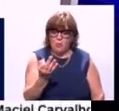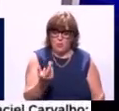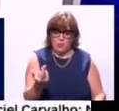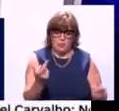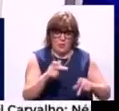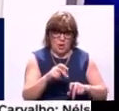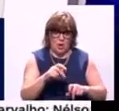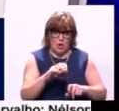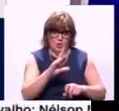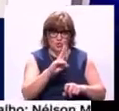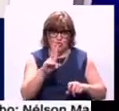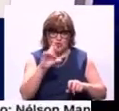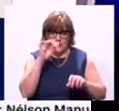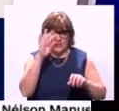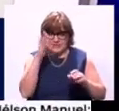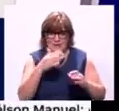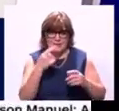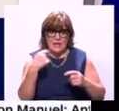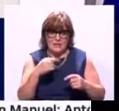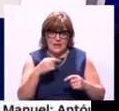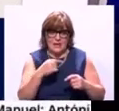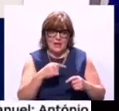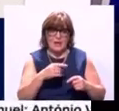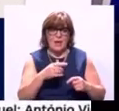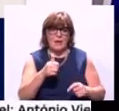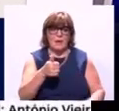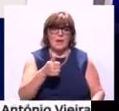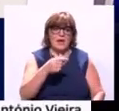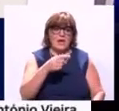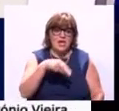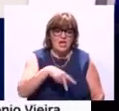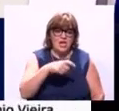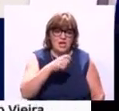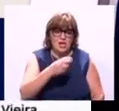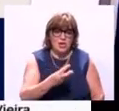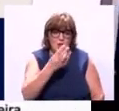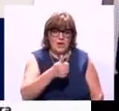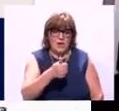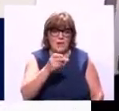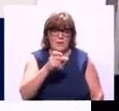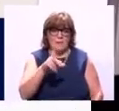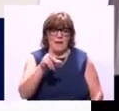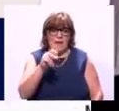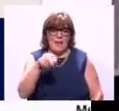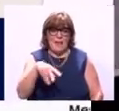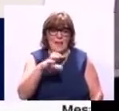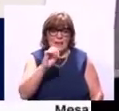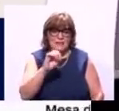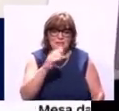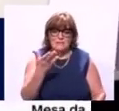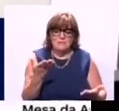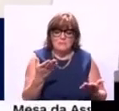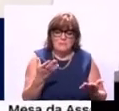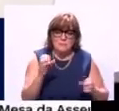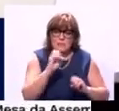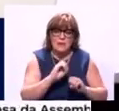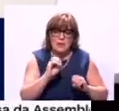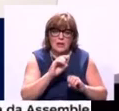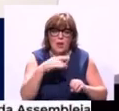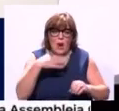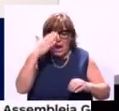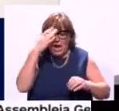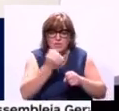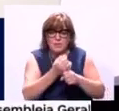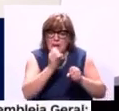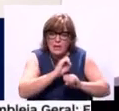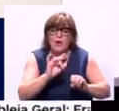O Júlio sabe, toda a gente anda com a New Balance. Mas acha que não tem sido feito procurado esse trabalho, é? Acho que, claro, não. Não.